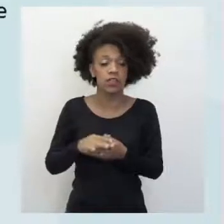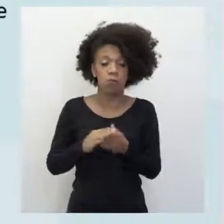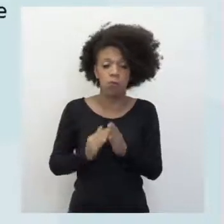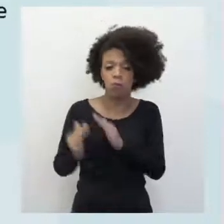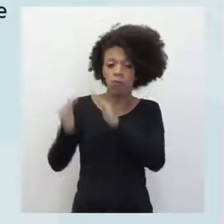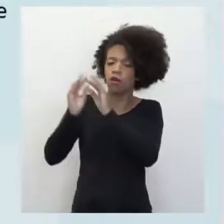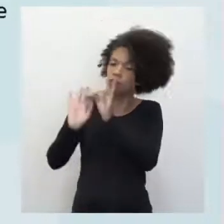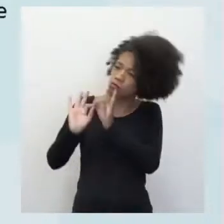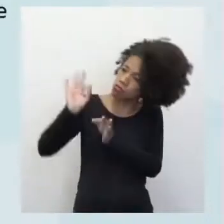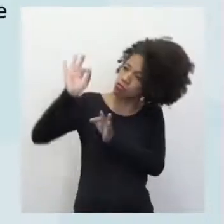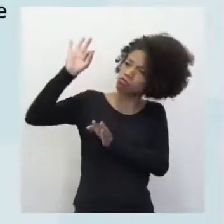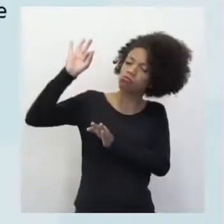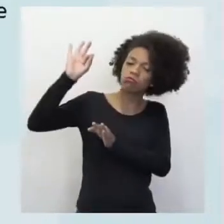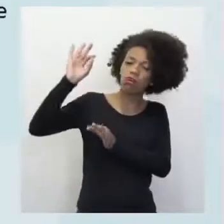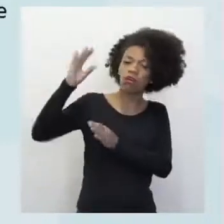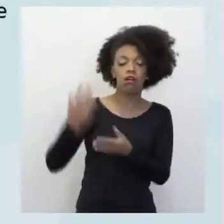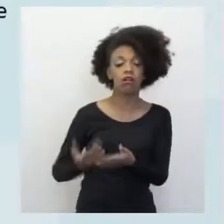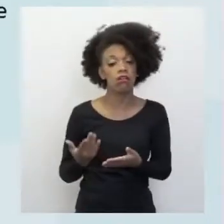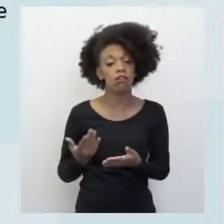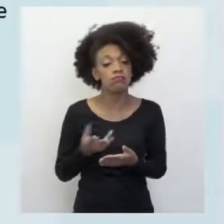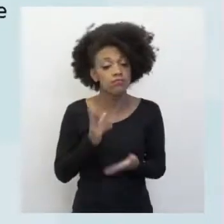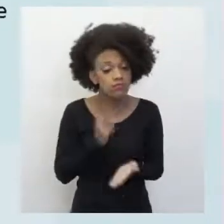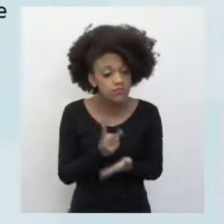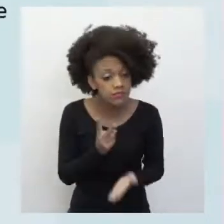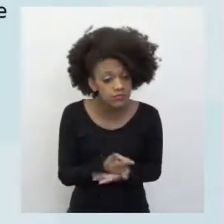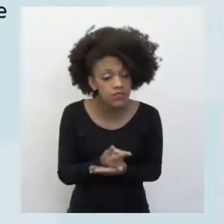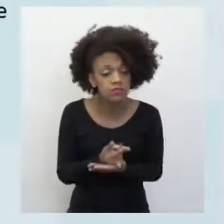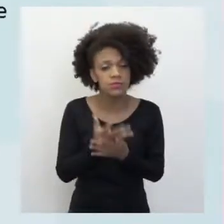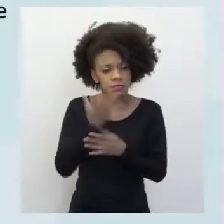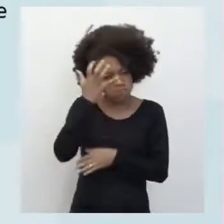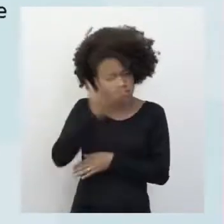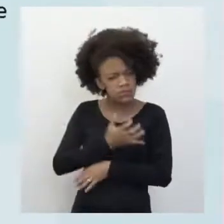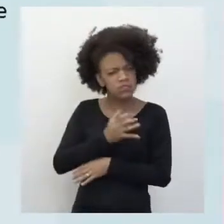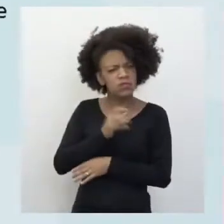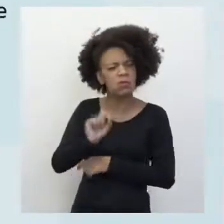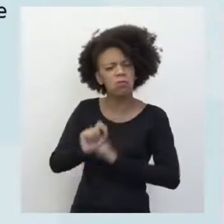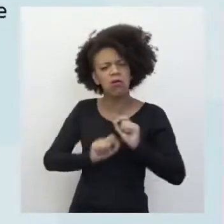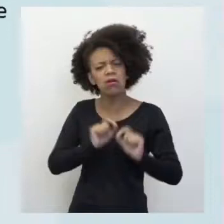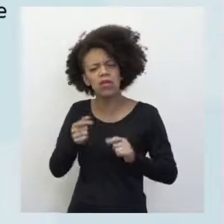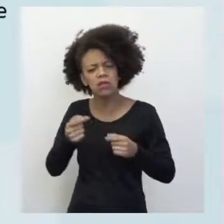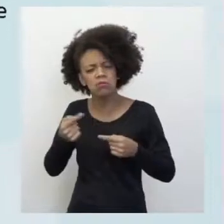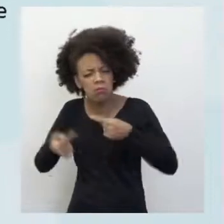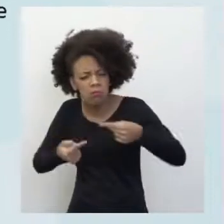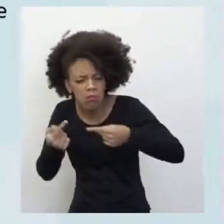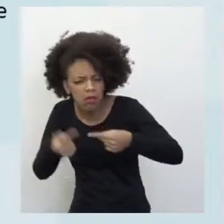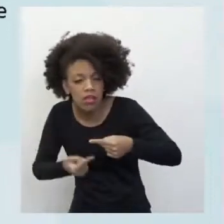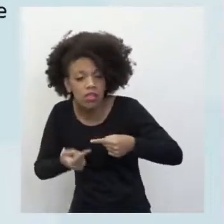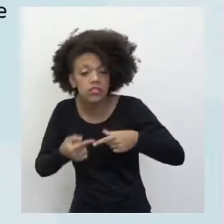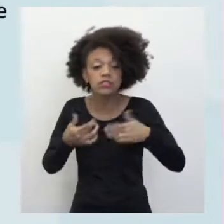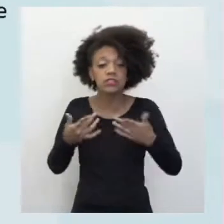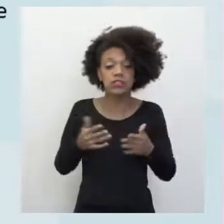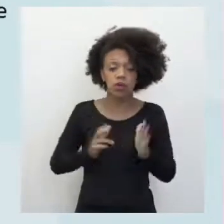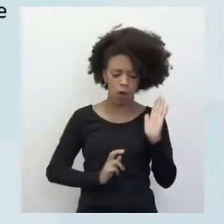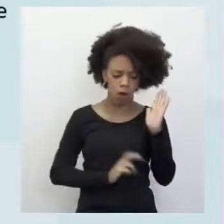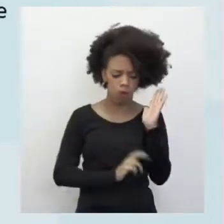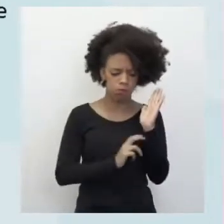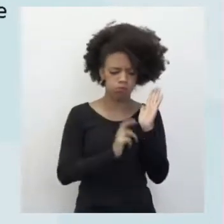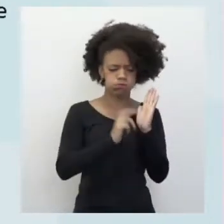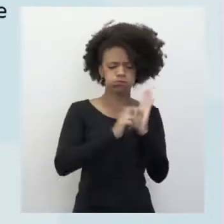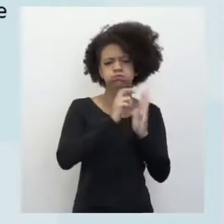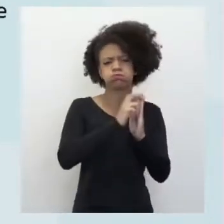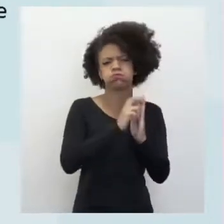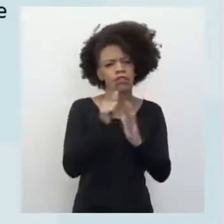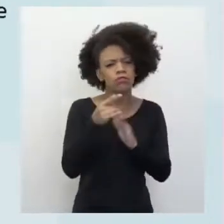alto. Iam sempre que ficavam aborrecidos com alguém ou brigavam entre si e subiam por uma escada de cipó.